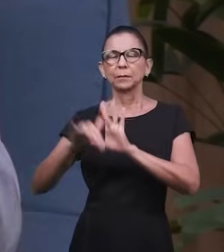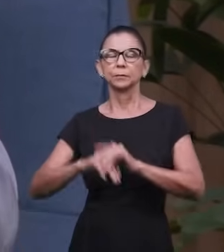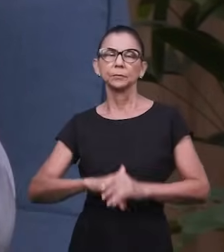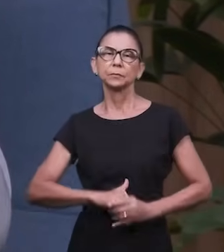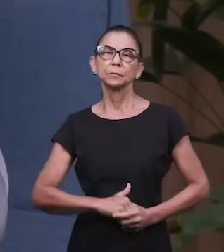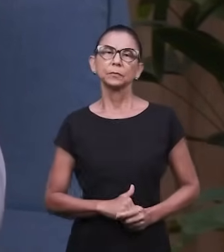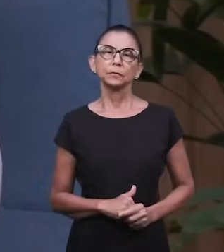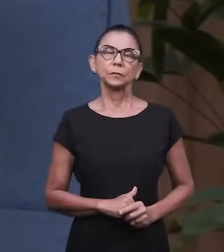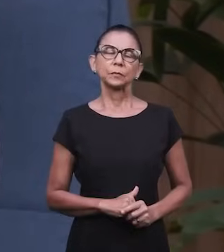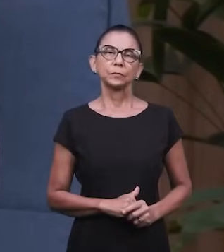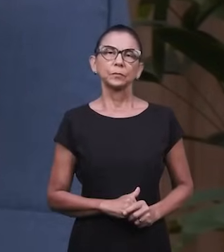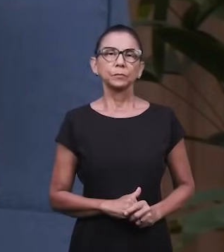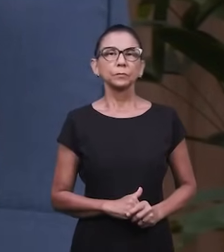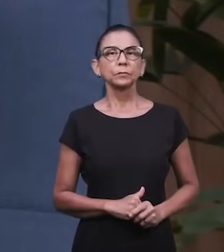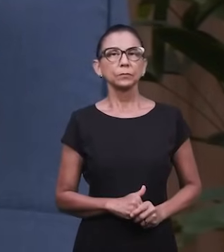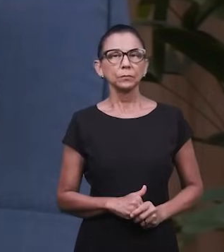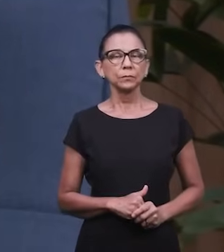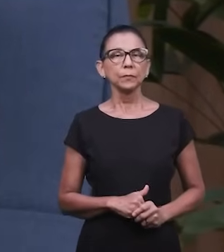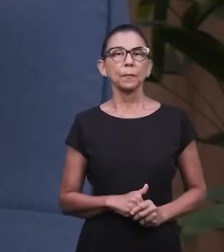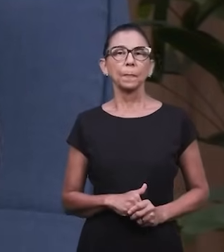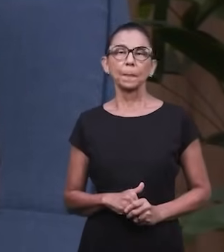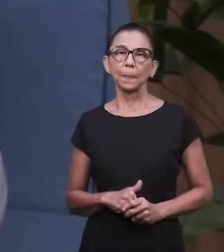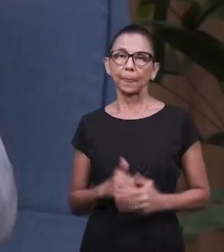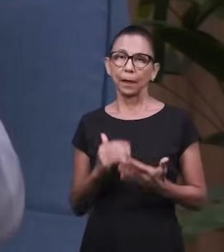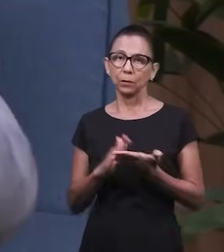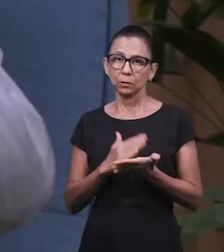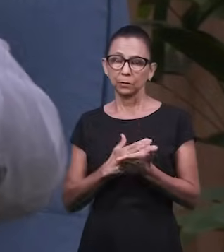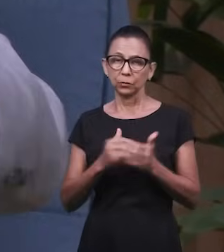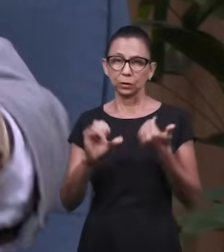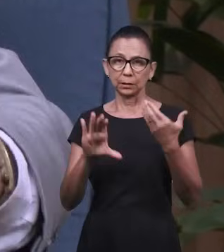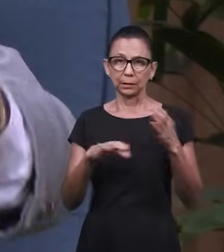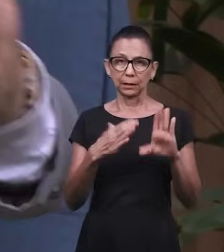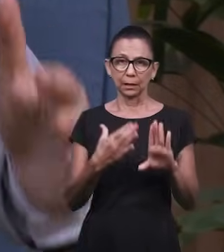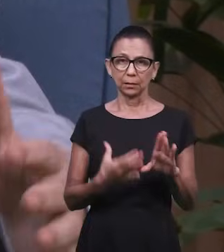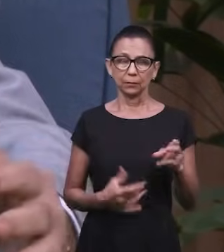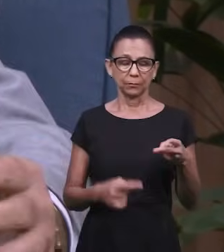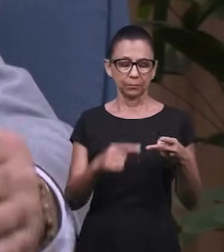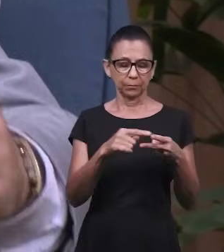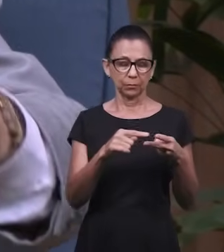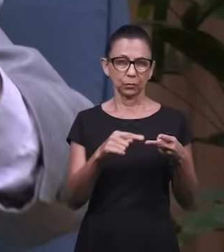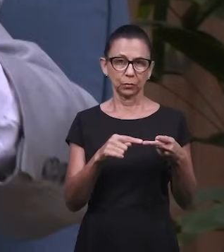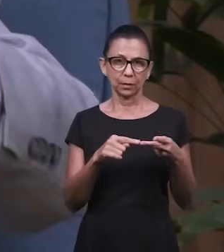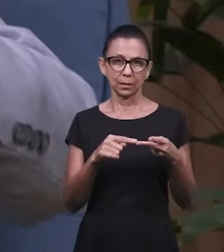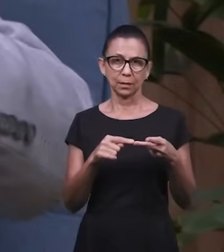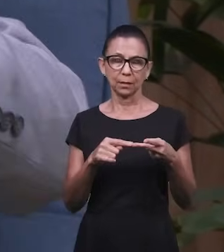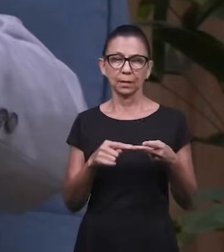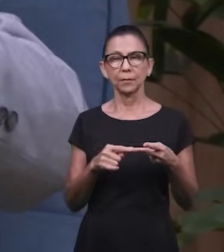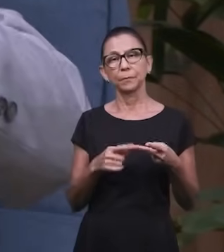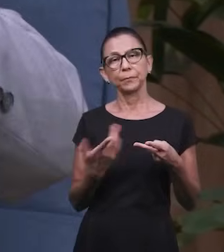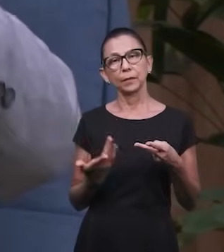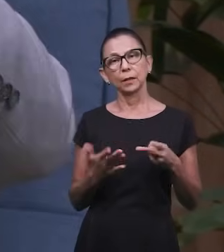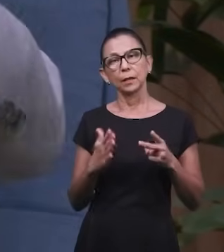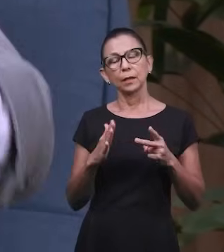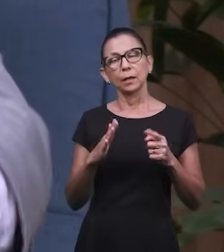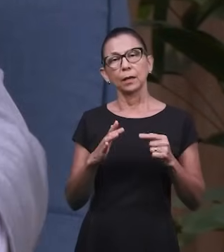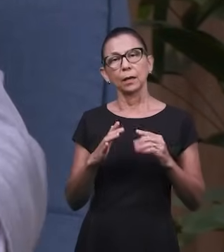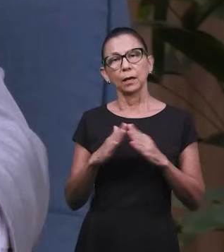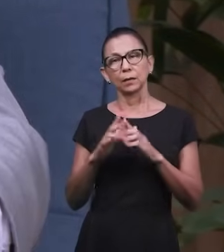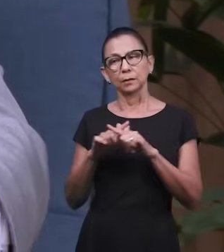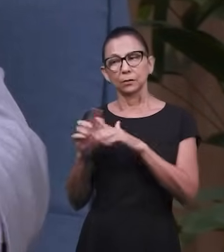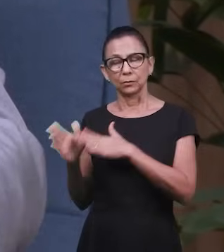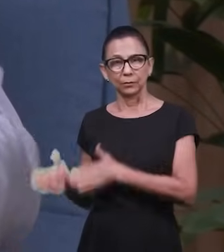O que eu quero dizer é o seguinte, tanto o aspecto da igreja fiel e da alegria e da bênção e daquilo que ela vai